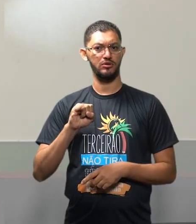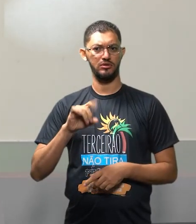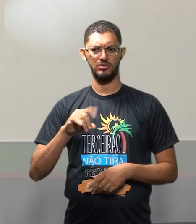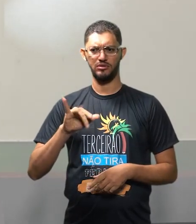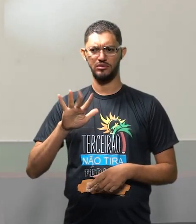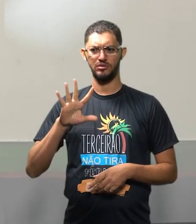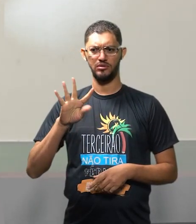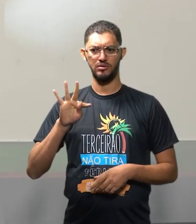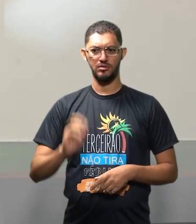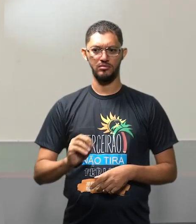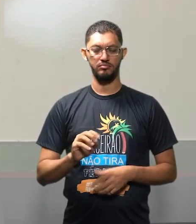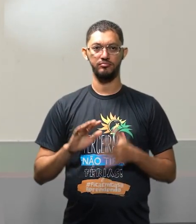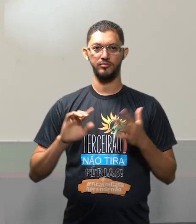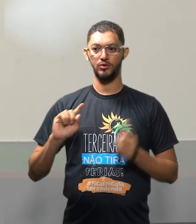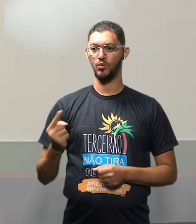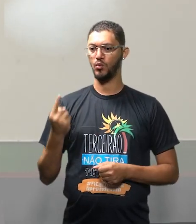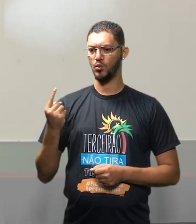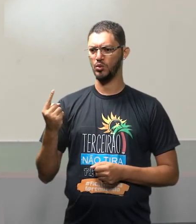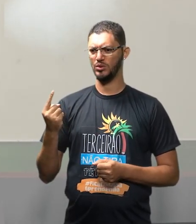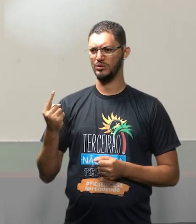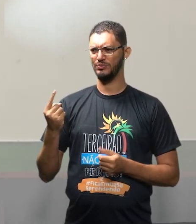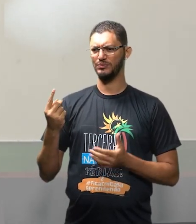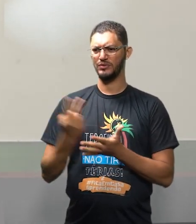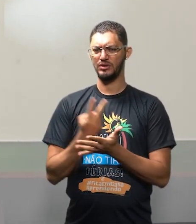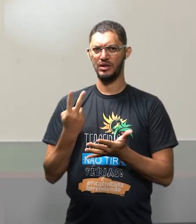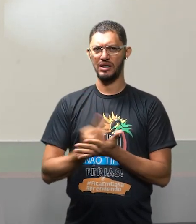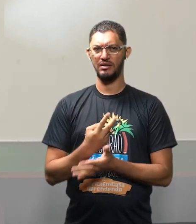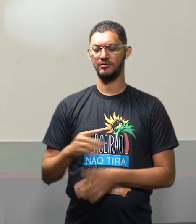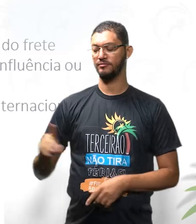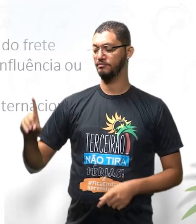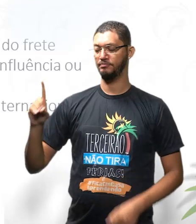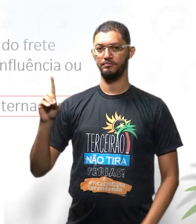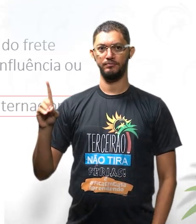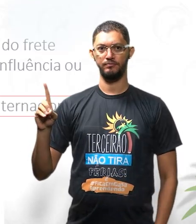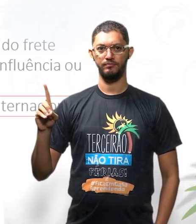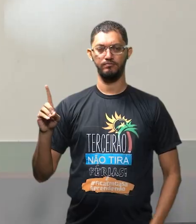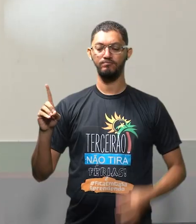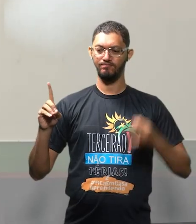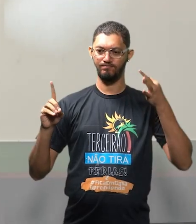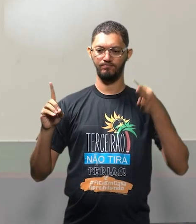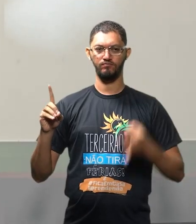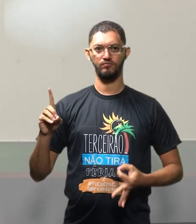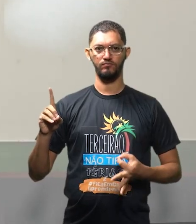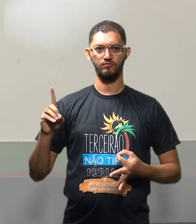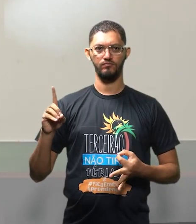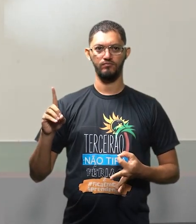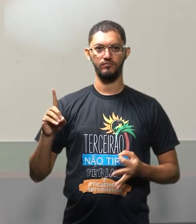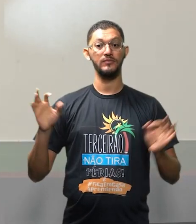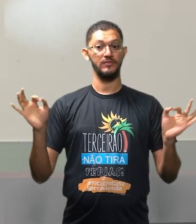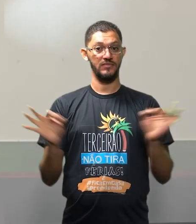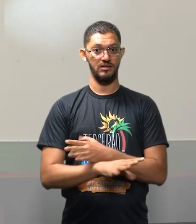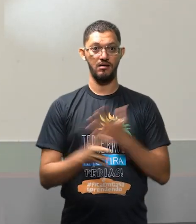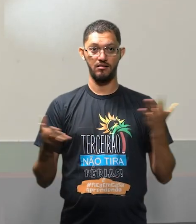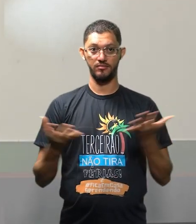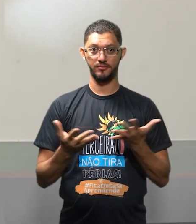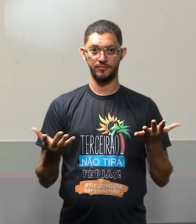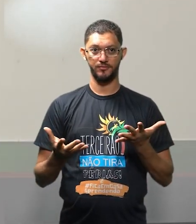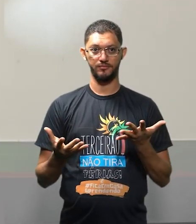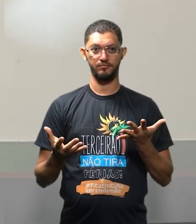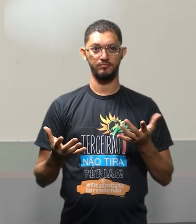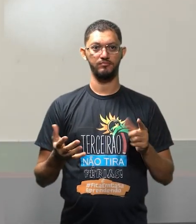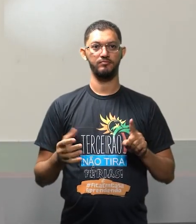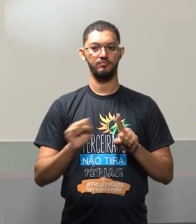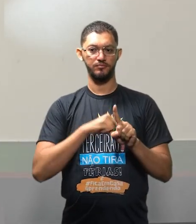a única opção que não tem a ver com a pergunta é a letra D. Dito isso, encerramos aqui a nossa